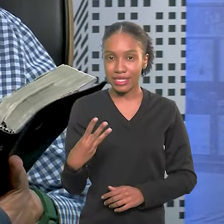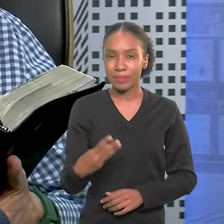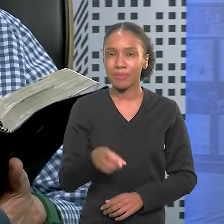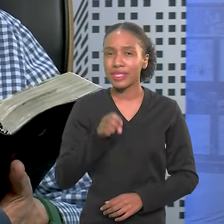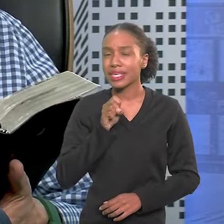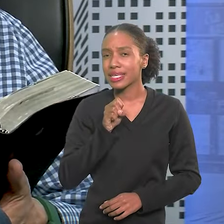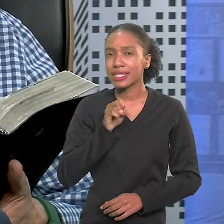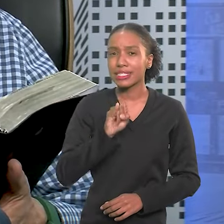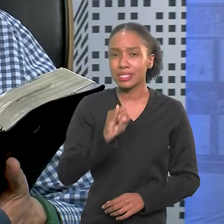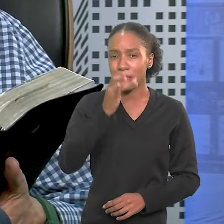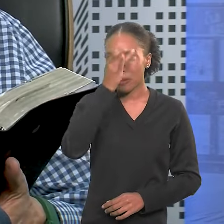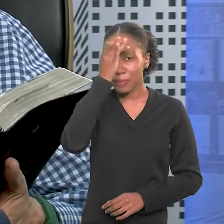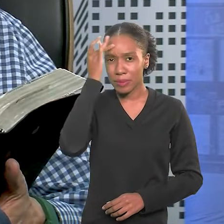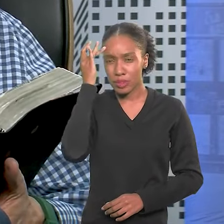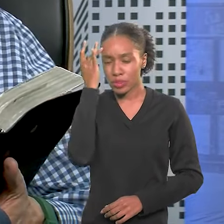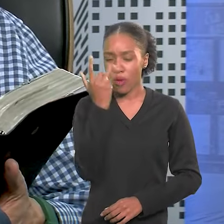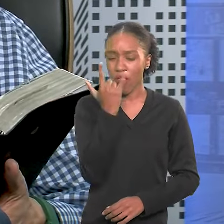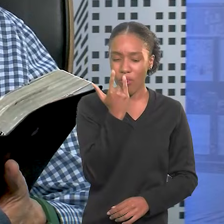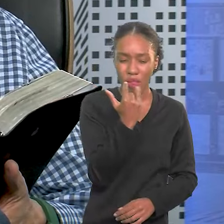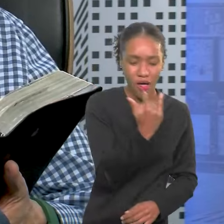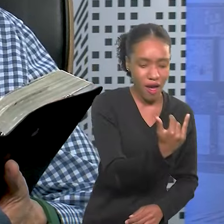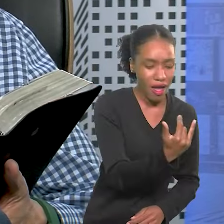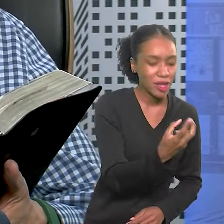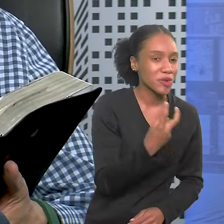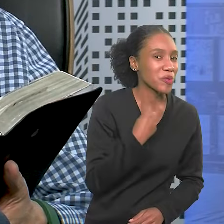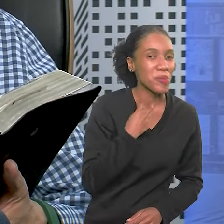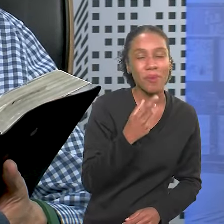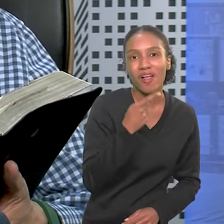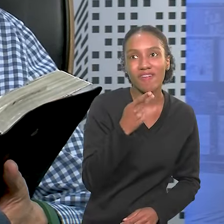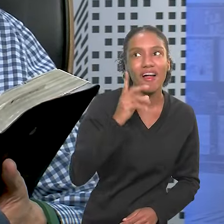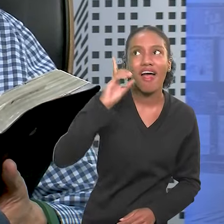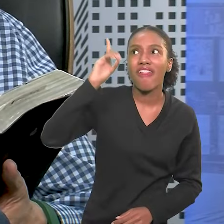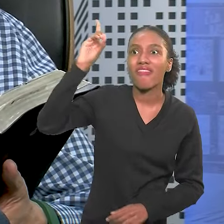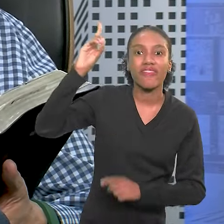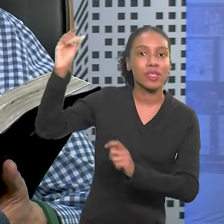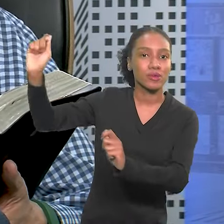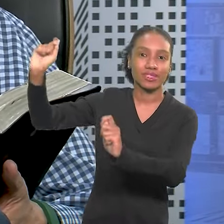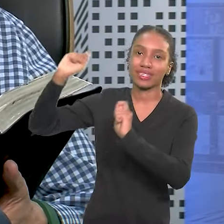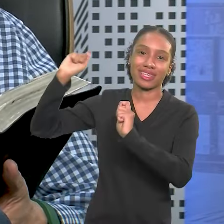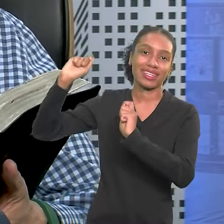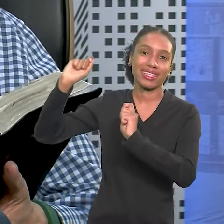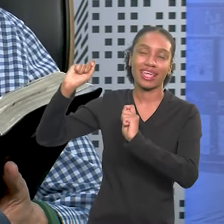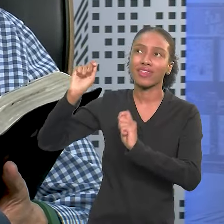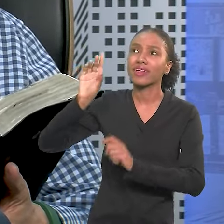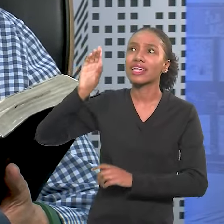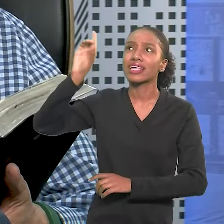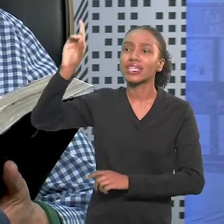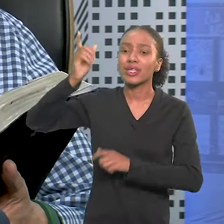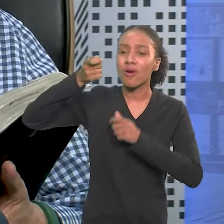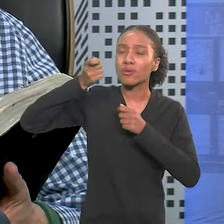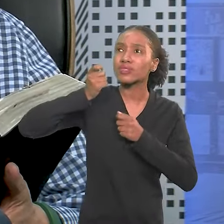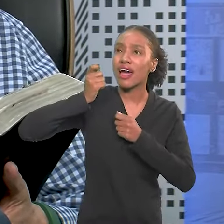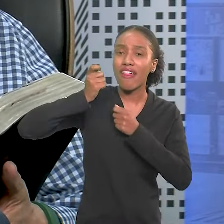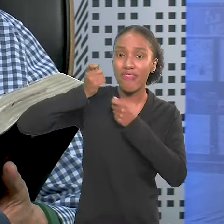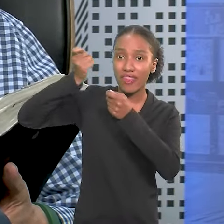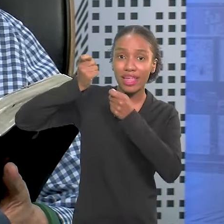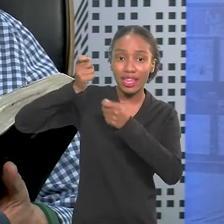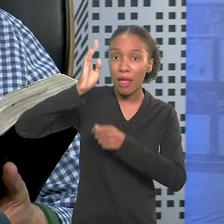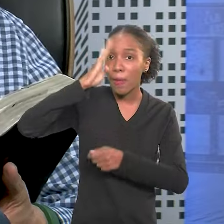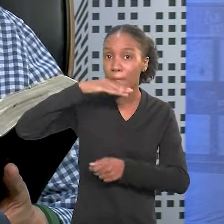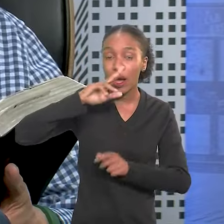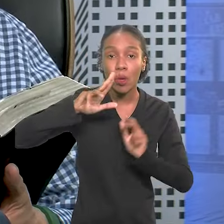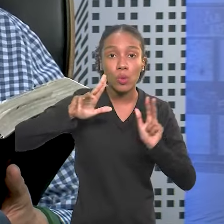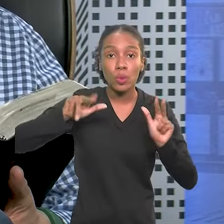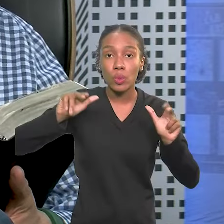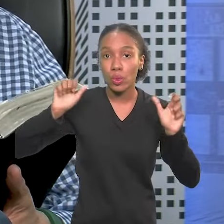ninguém ao ser tentado Diga sou tentado por Deus porque Deus não pode ser tentado pelo